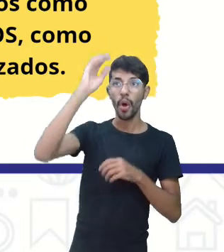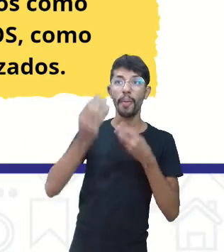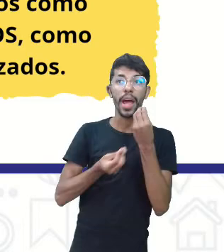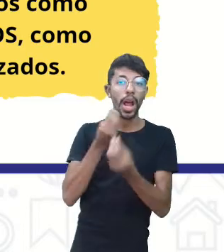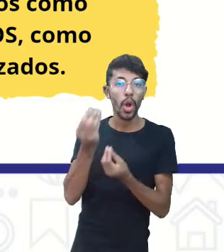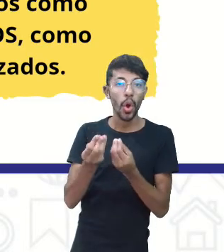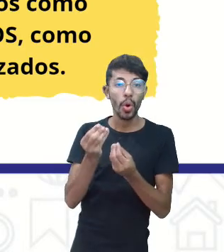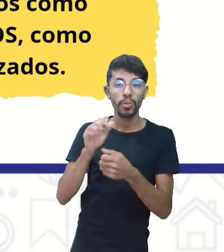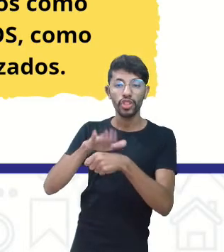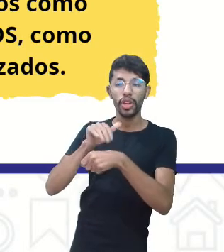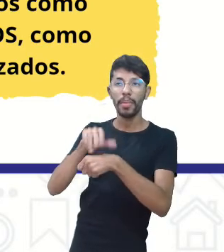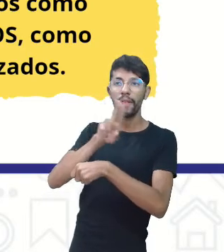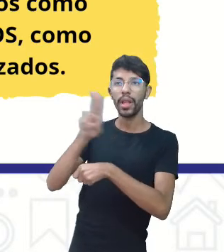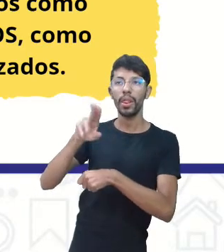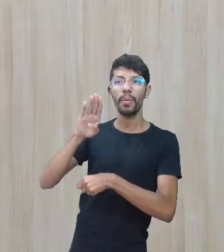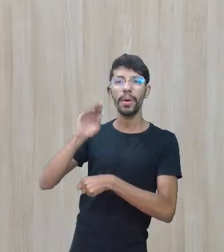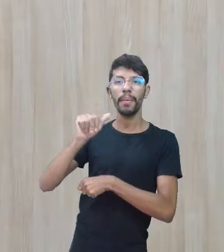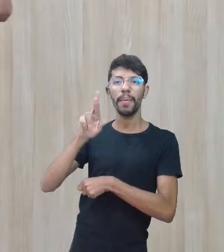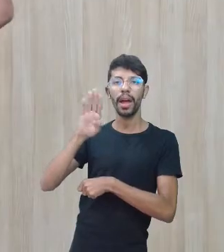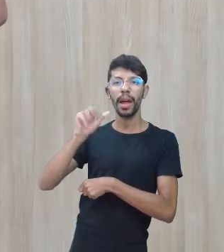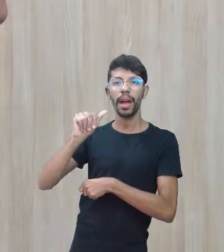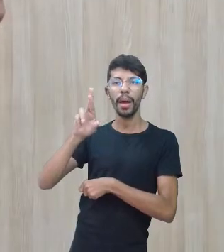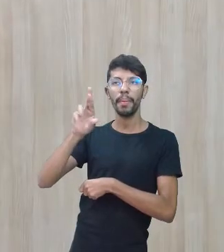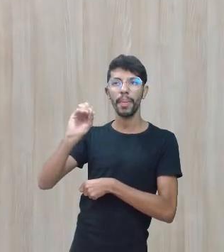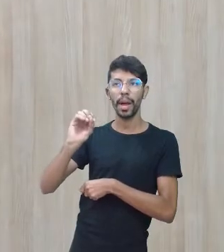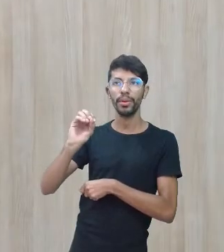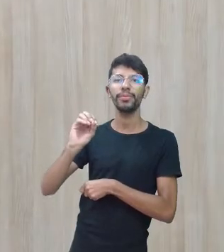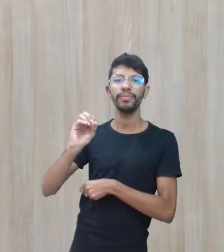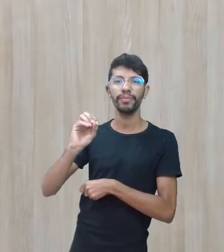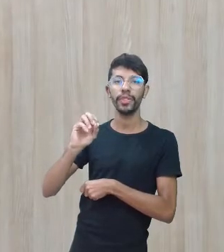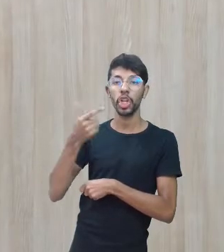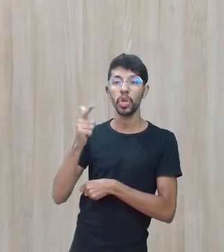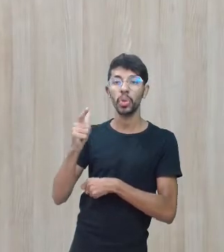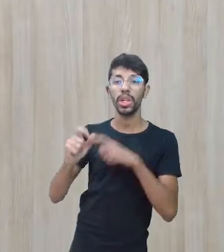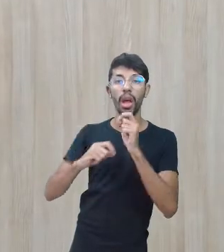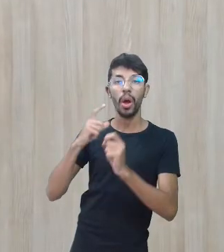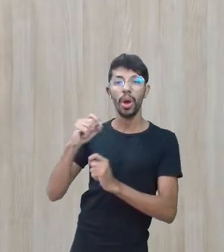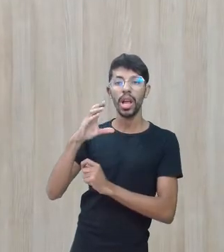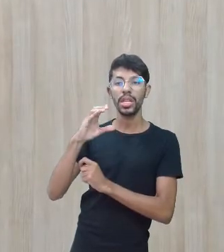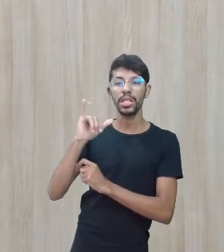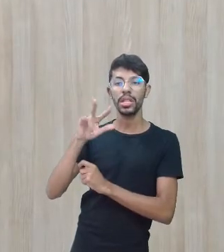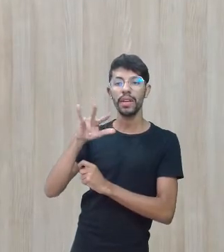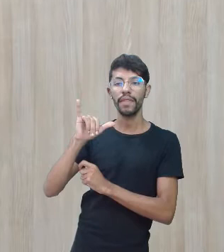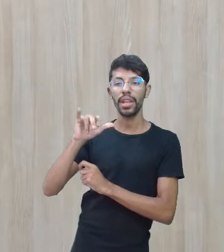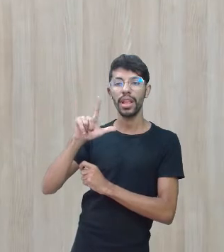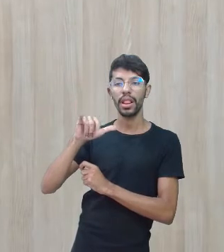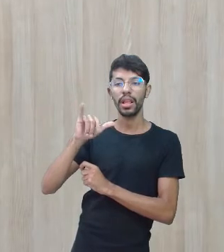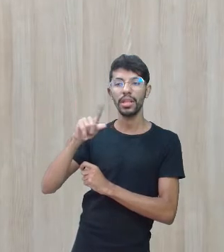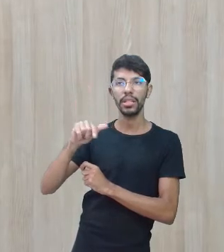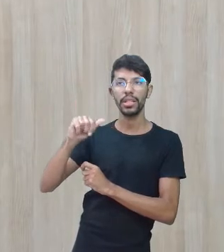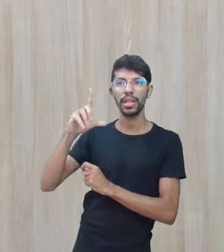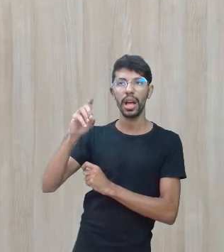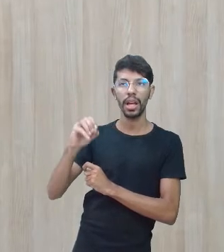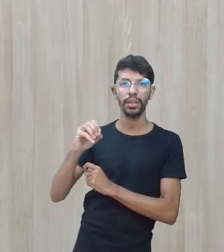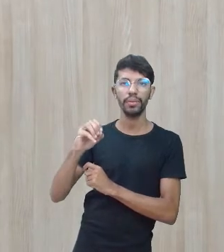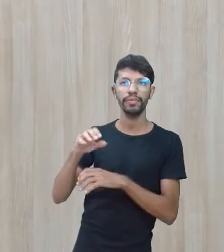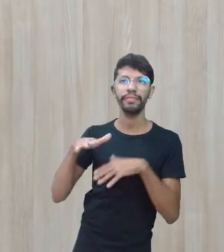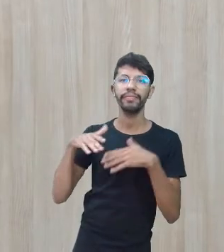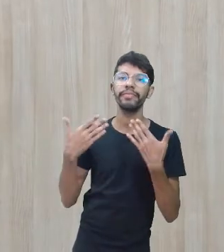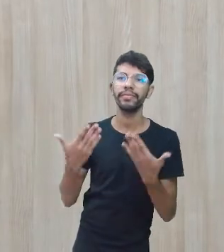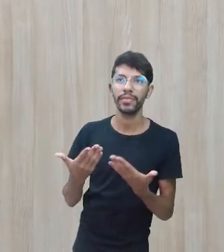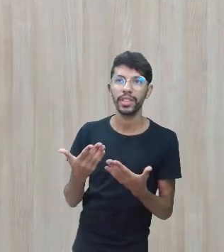bárbaros, incivilizados, né? Basicamente isso que eu falei para vocês, não é? Mas só reforçando, coloquei uma setinha aí para mostrar,